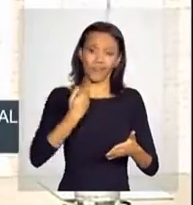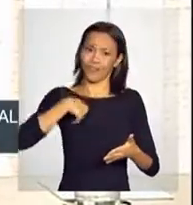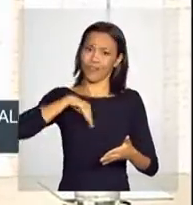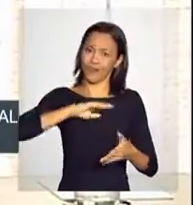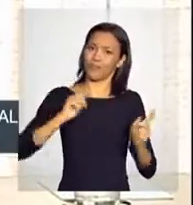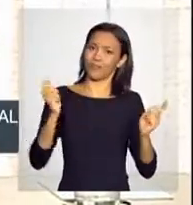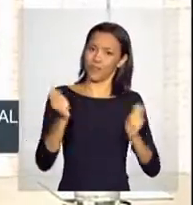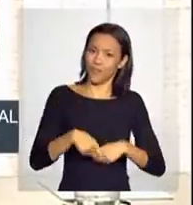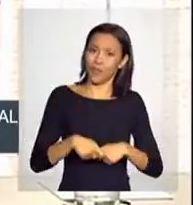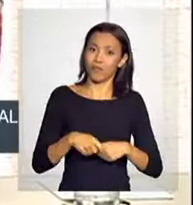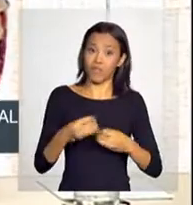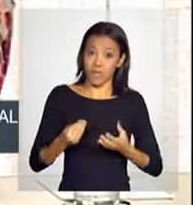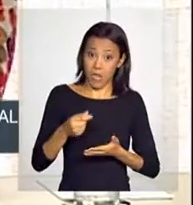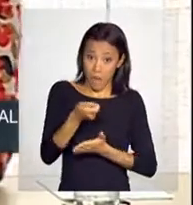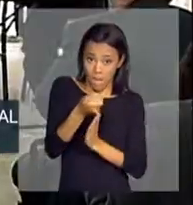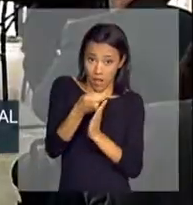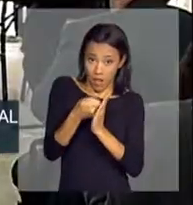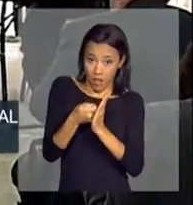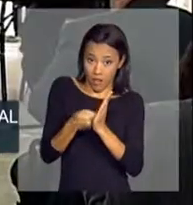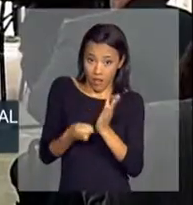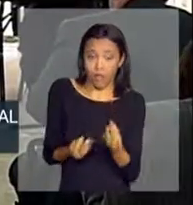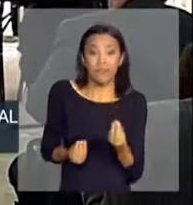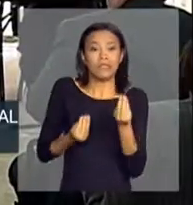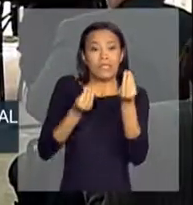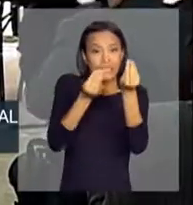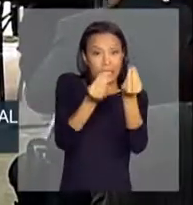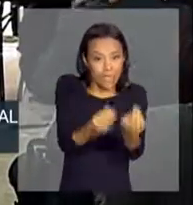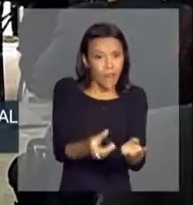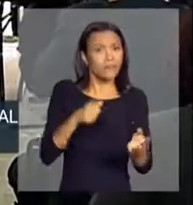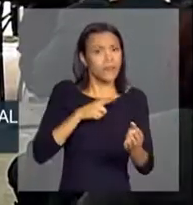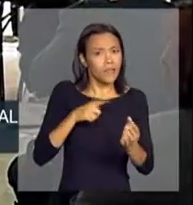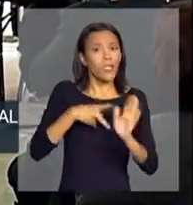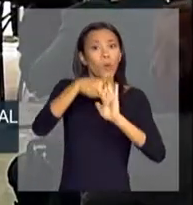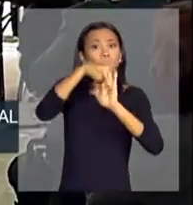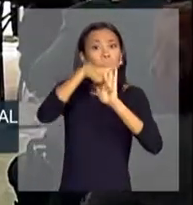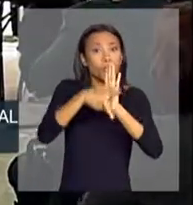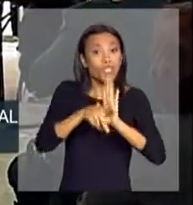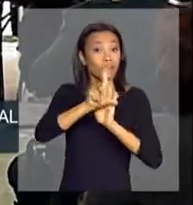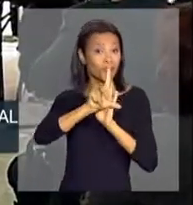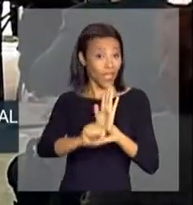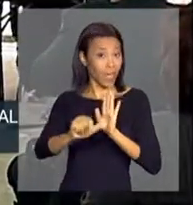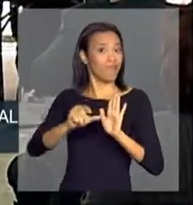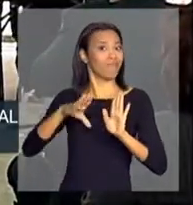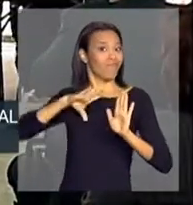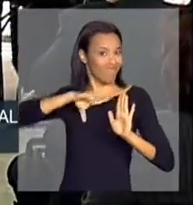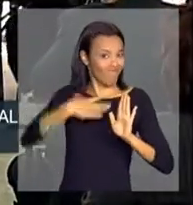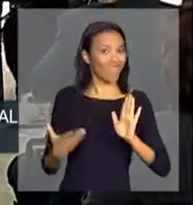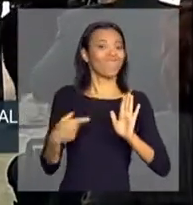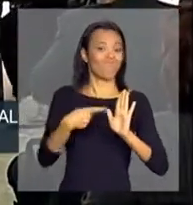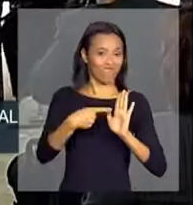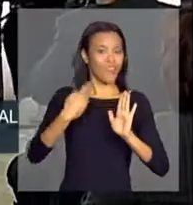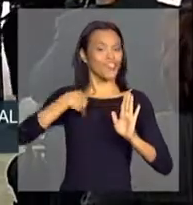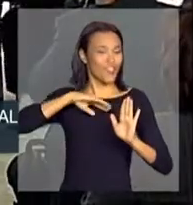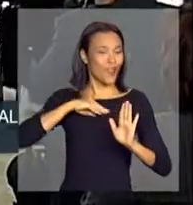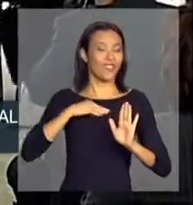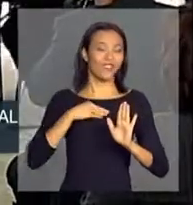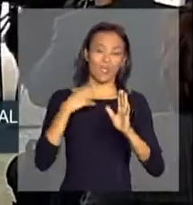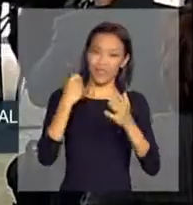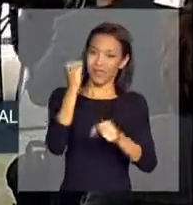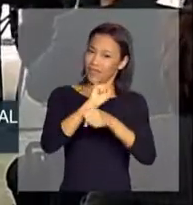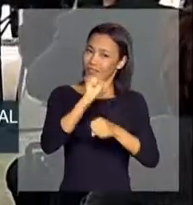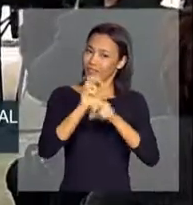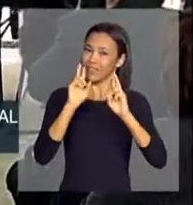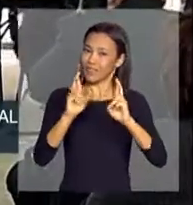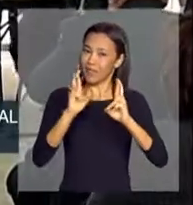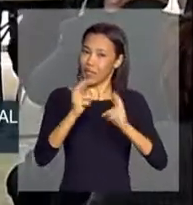possamos as relatora entregar o nosso relatório que tem um projeto de lei muito usado aqui muito usado e que a gente espera contar com o apoio